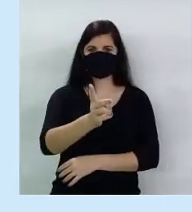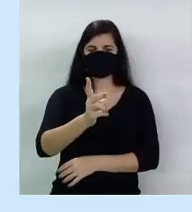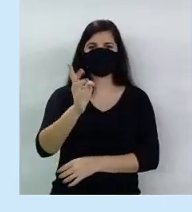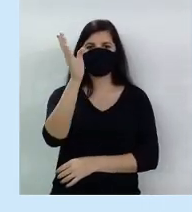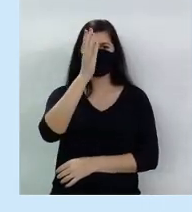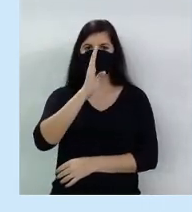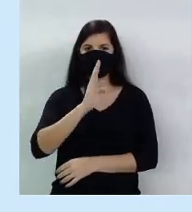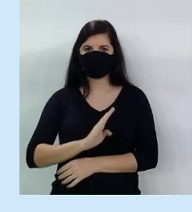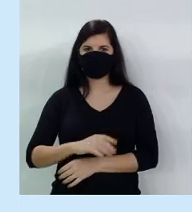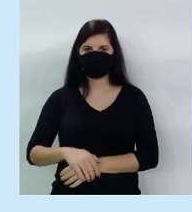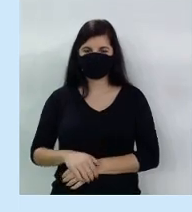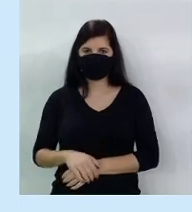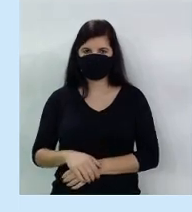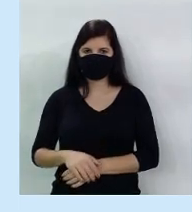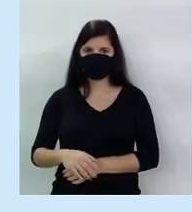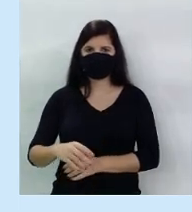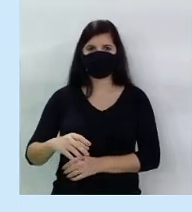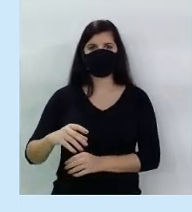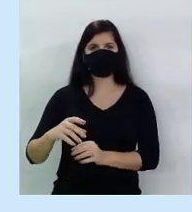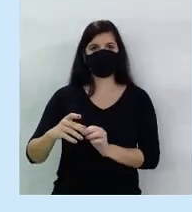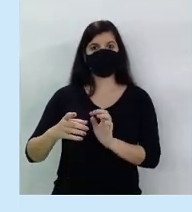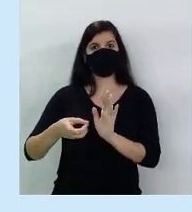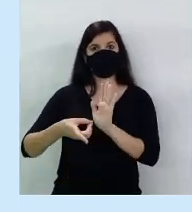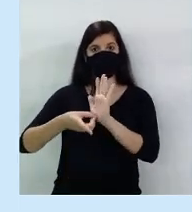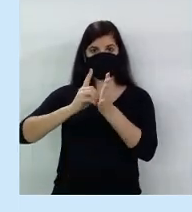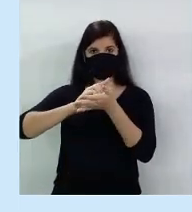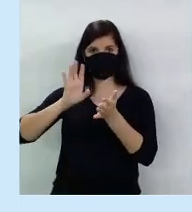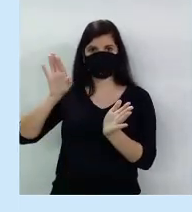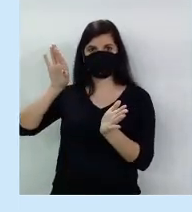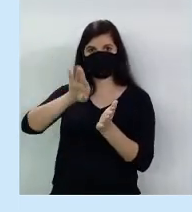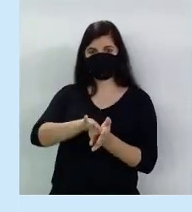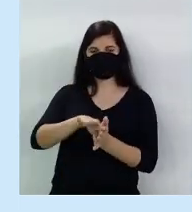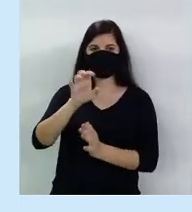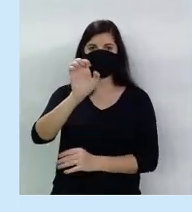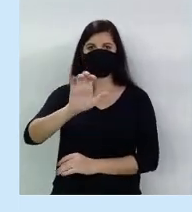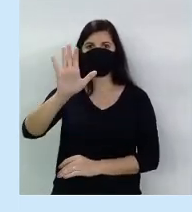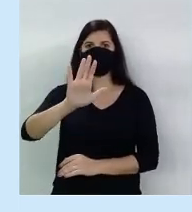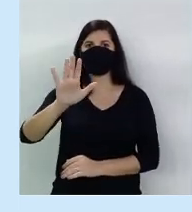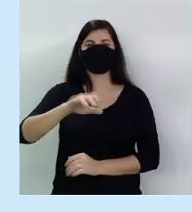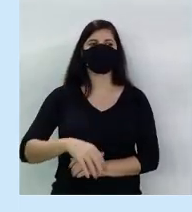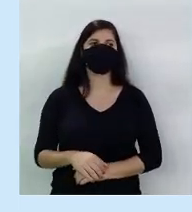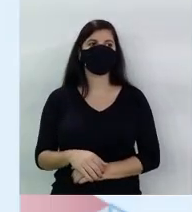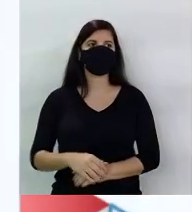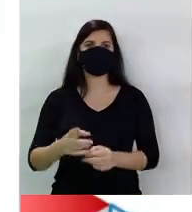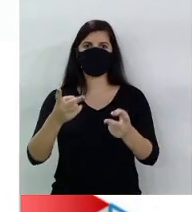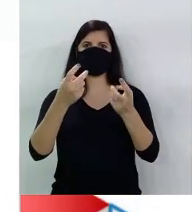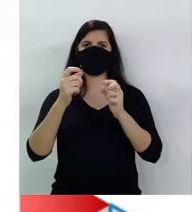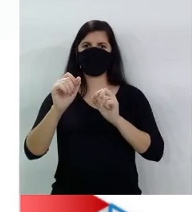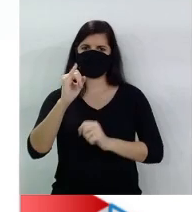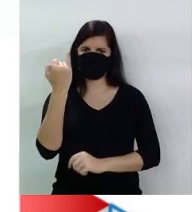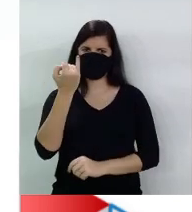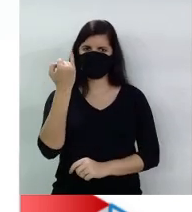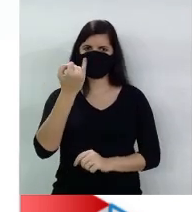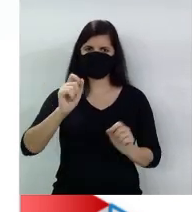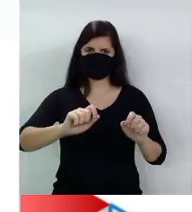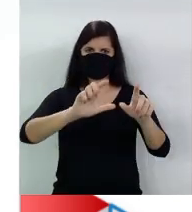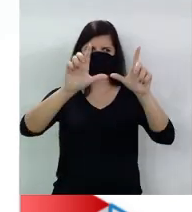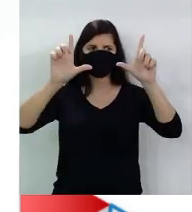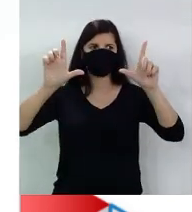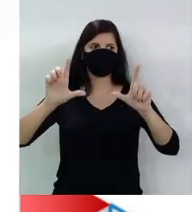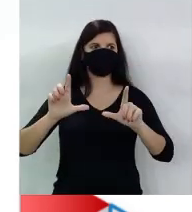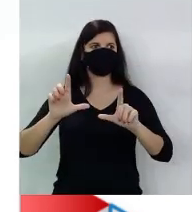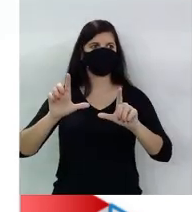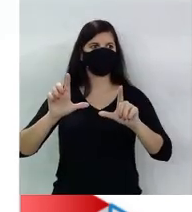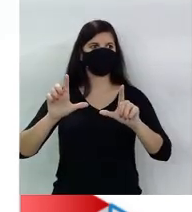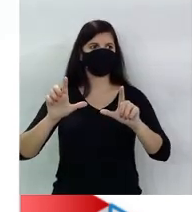nosso Brasil, bem antes da chegada dos europeus. Vejam só aqui um ponto importante. Olhando para a tela, nós